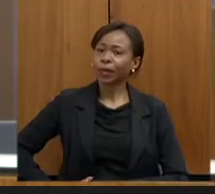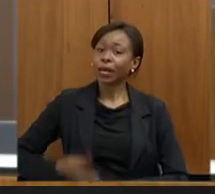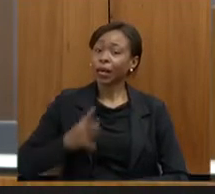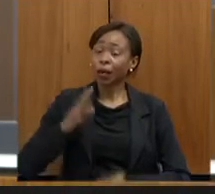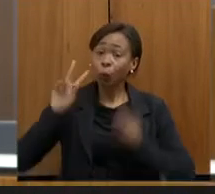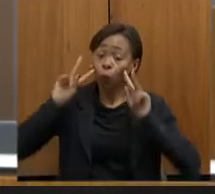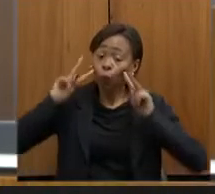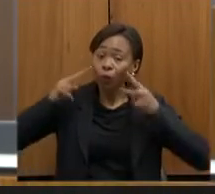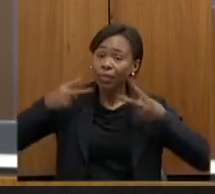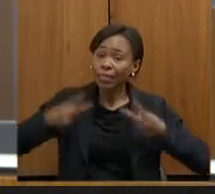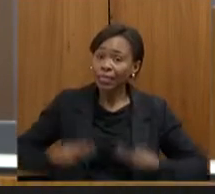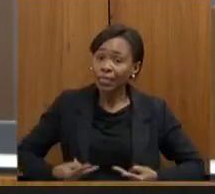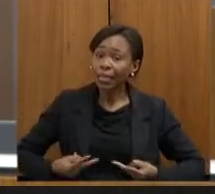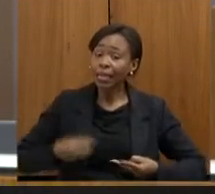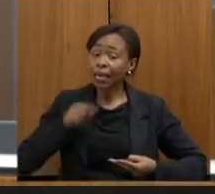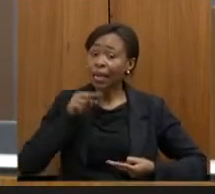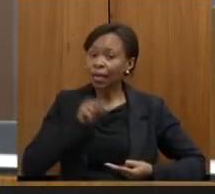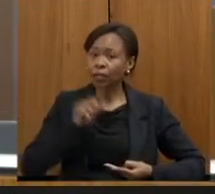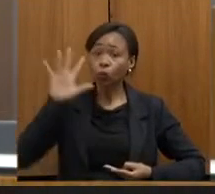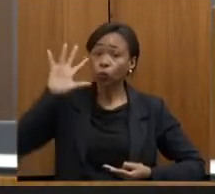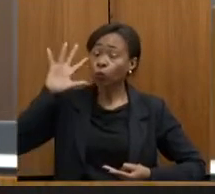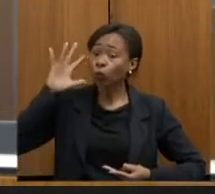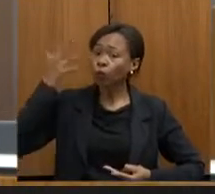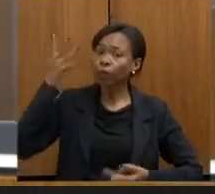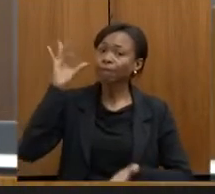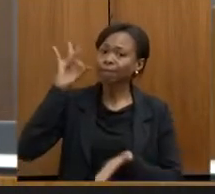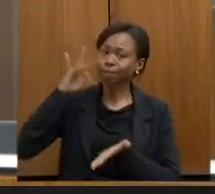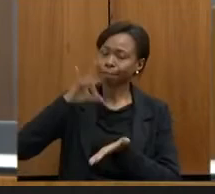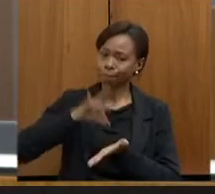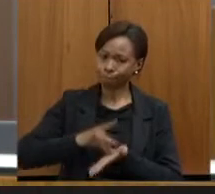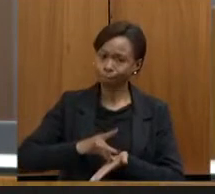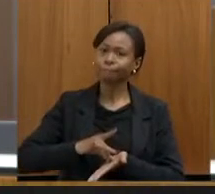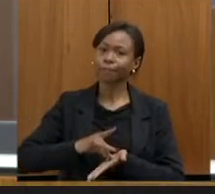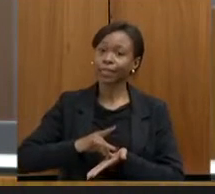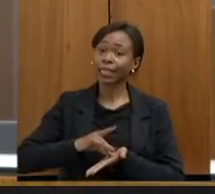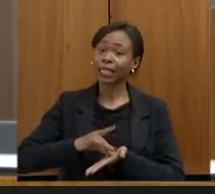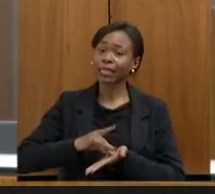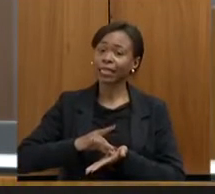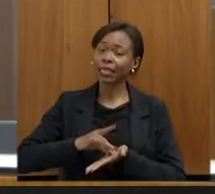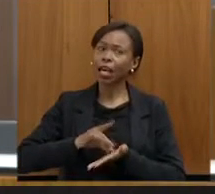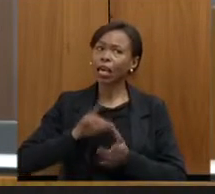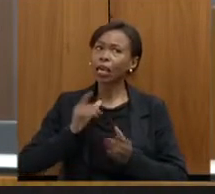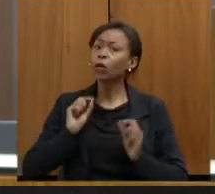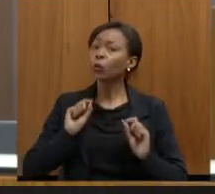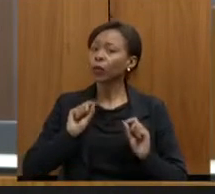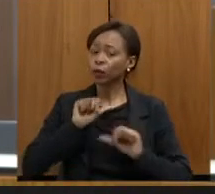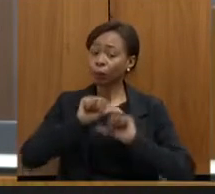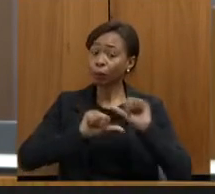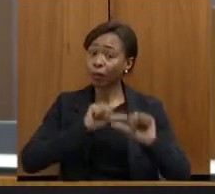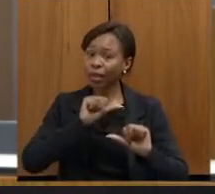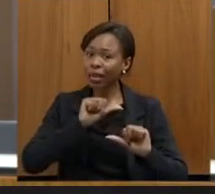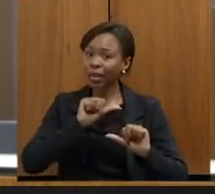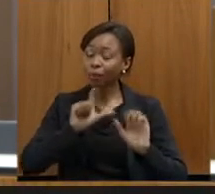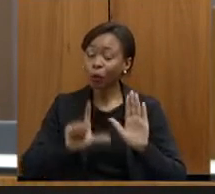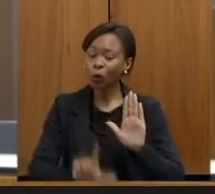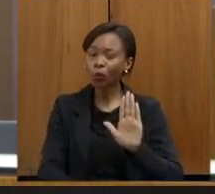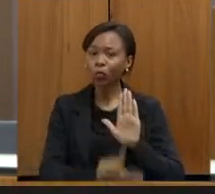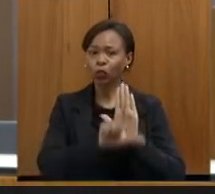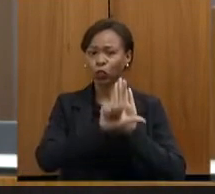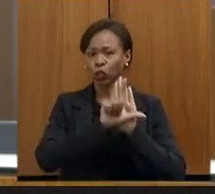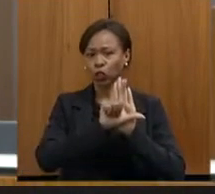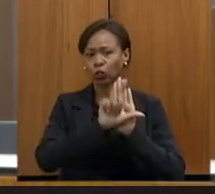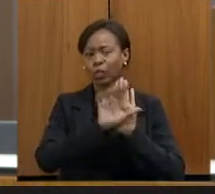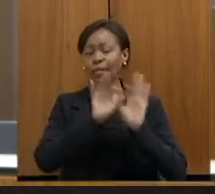reconhecer essa situação fática e dar a ela o aspecto jurídico. E, com